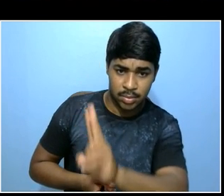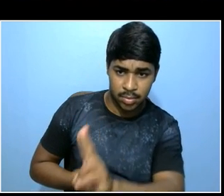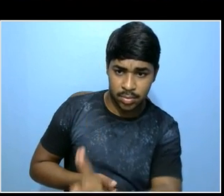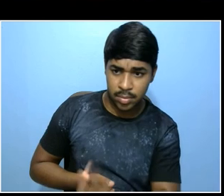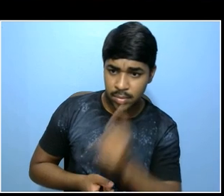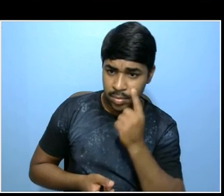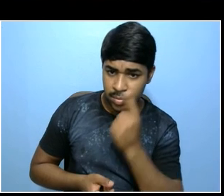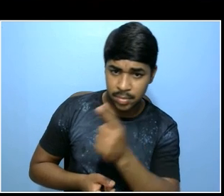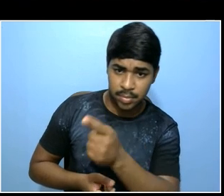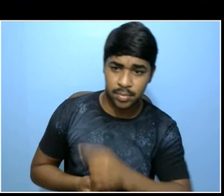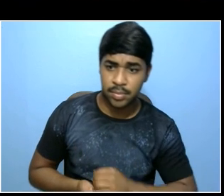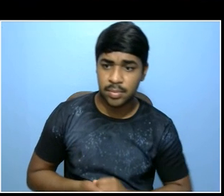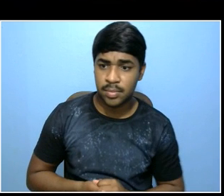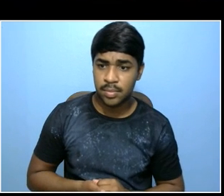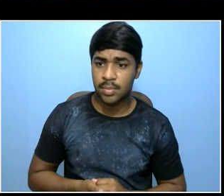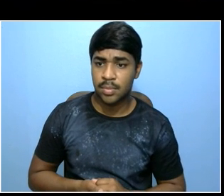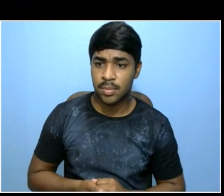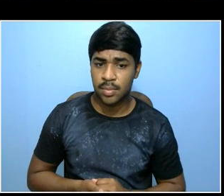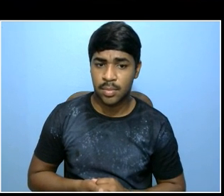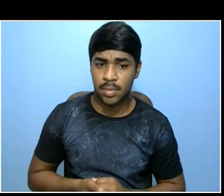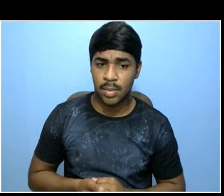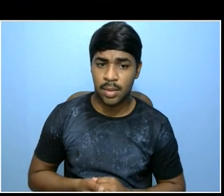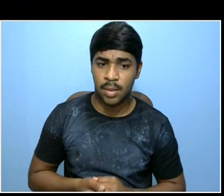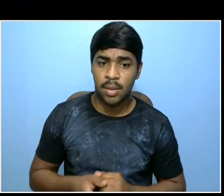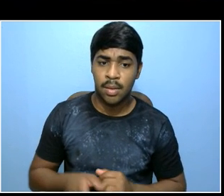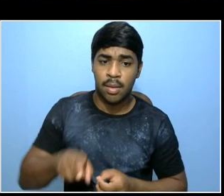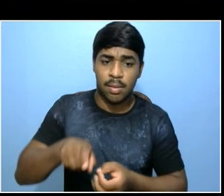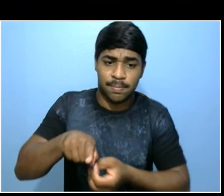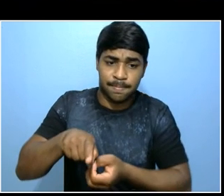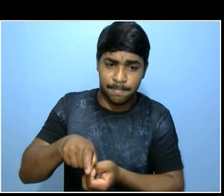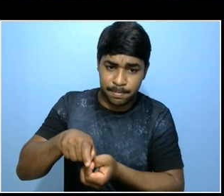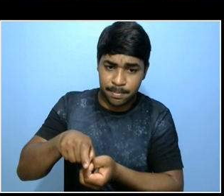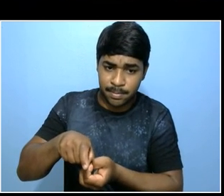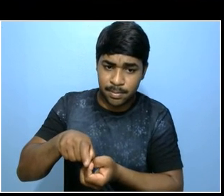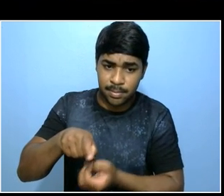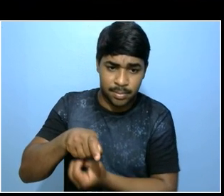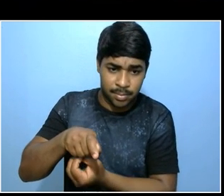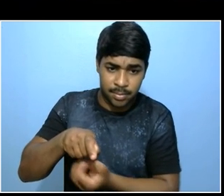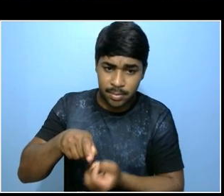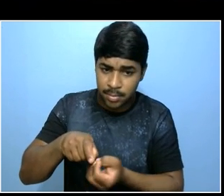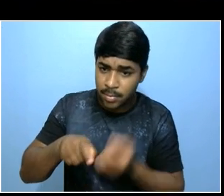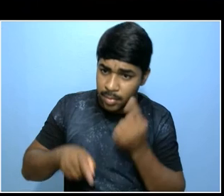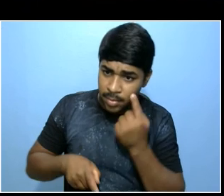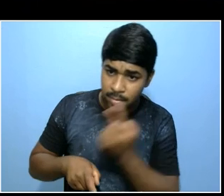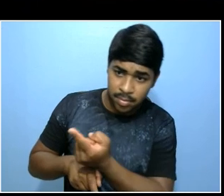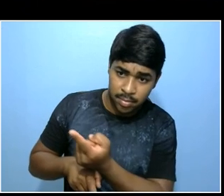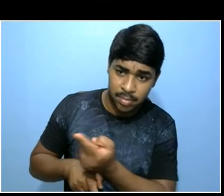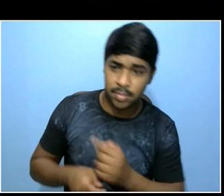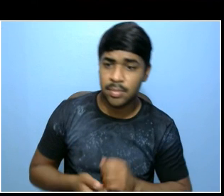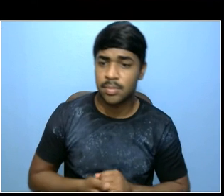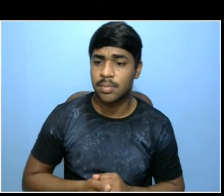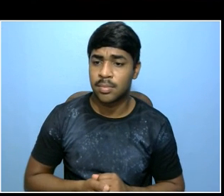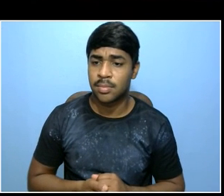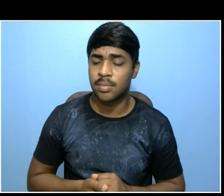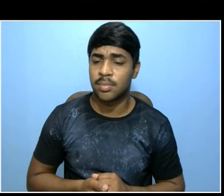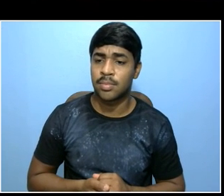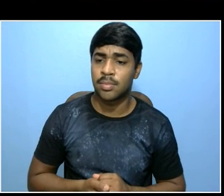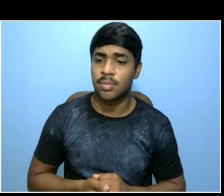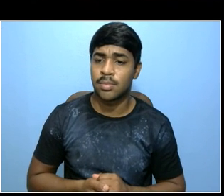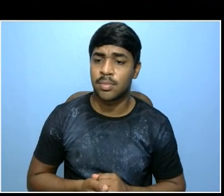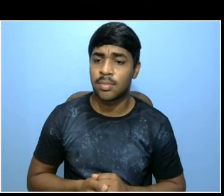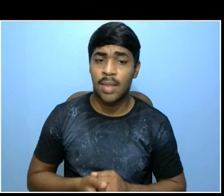falei. Então, aqui, ó, tem o testículo. Nos testículos, né, quando tem 2 testículos, é onde são produzidos